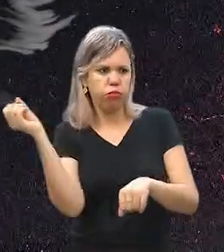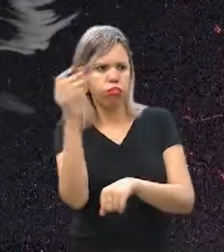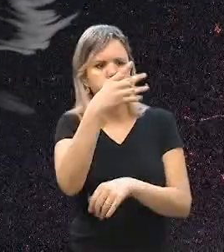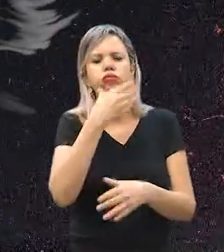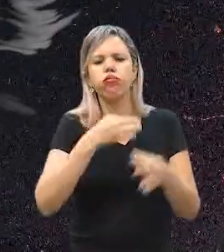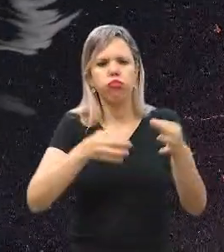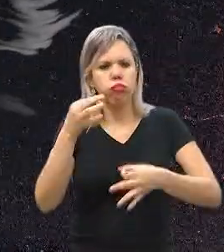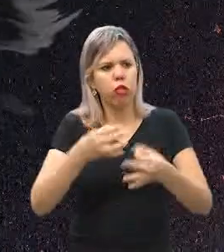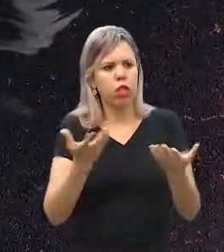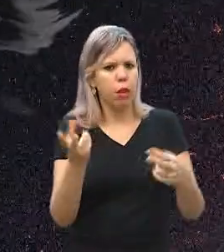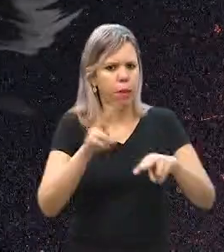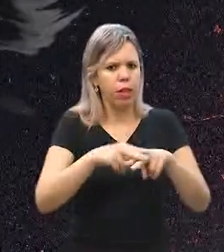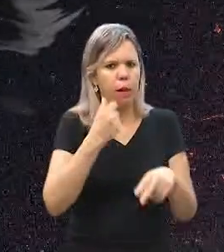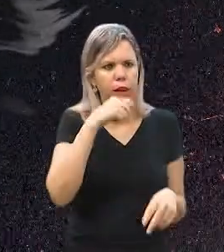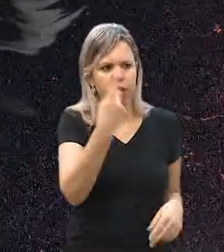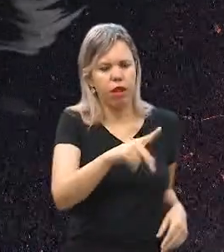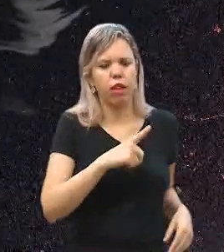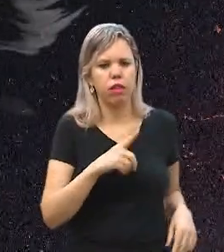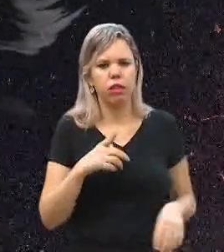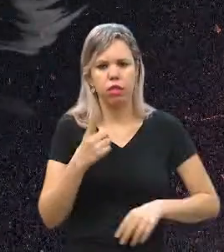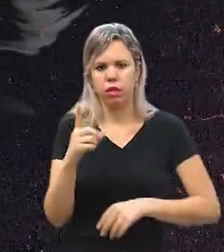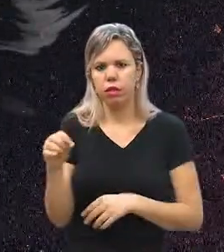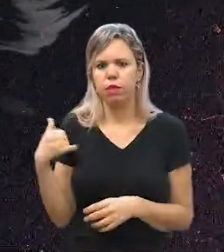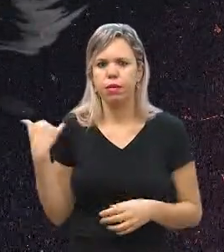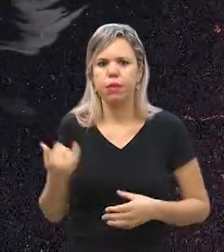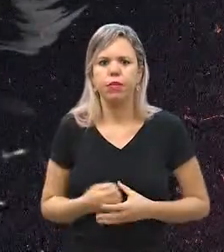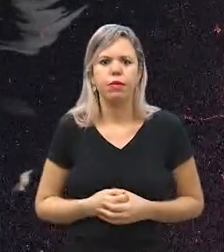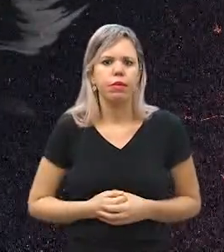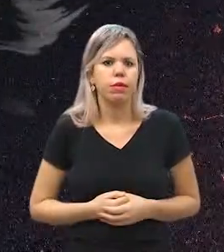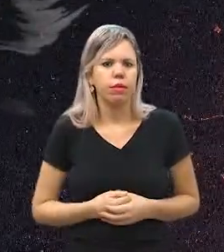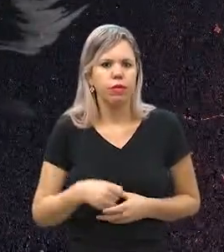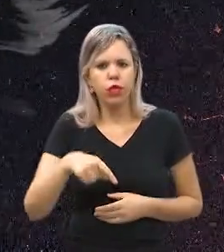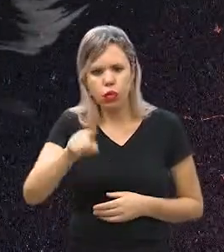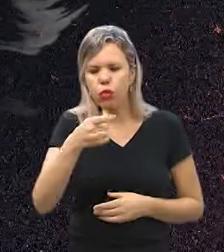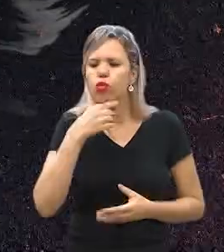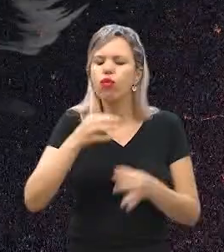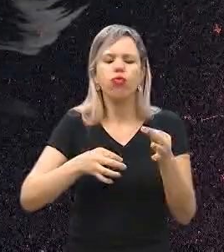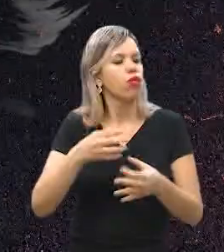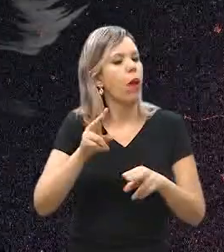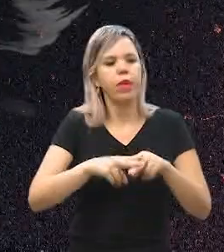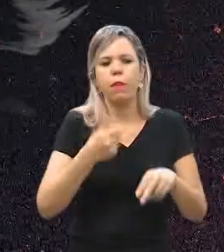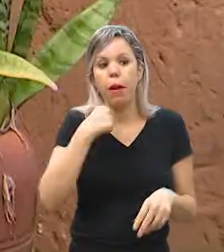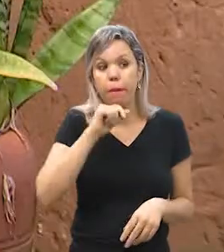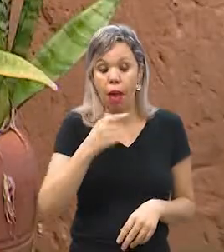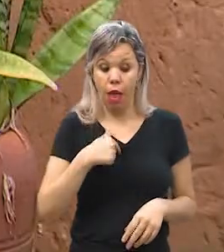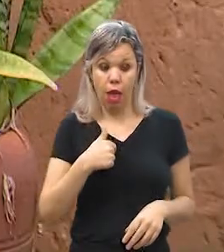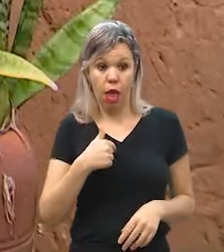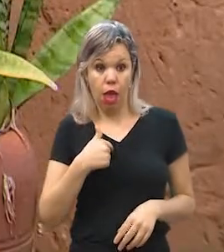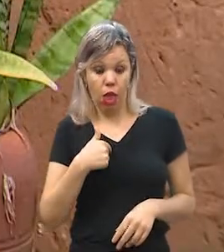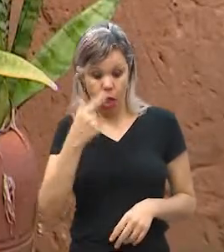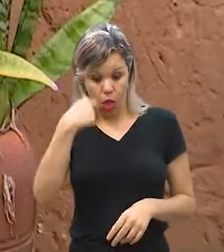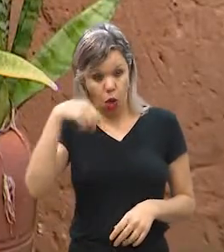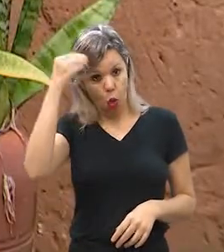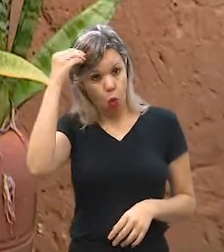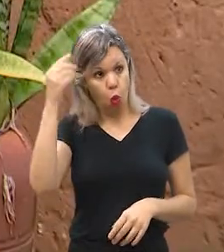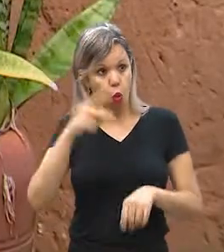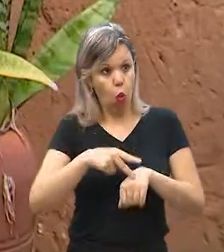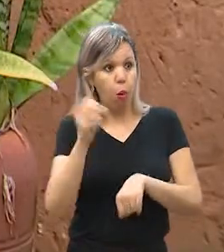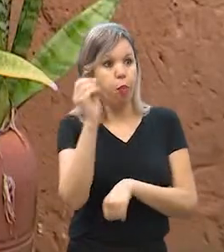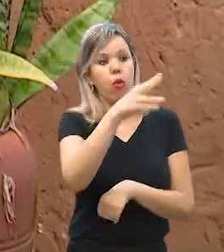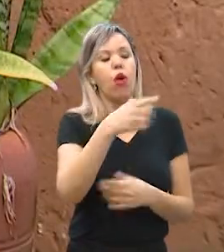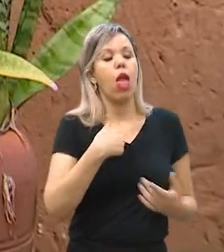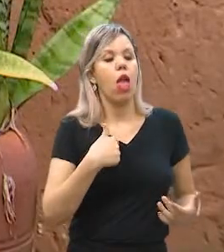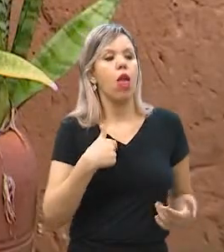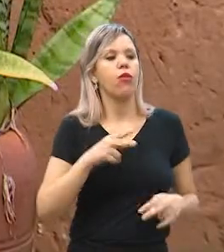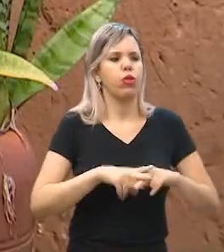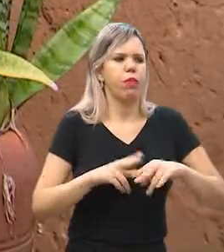quis prender a mãe dela. Ela tinha por volta de 10 anos. E ela foi no juiz, ela falou, você não vai prender minha mãe, você vai prender a mim, porque fui eu que joguei a pedra. Então se alguém vai